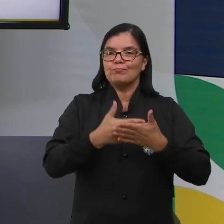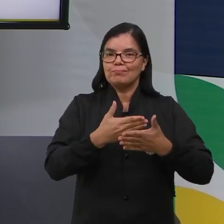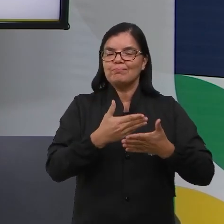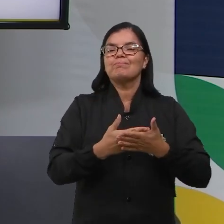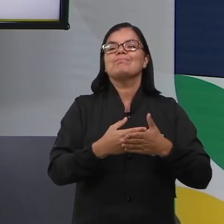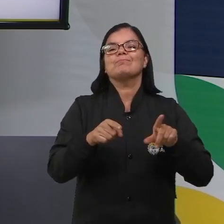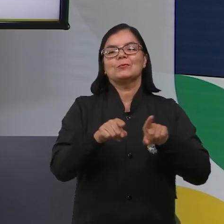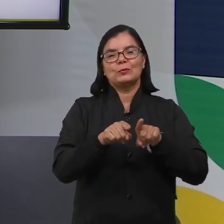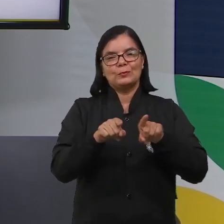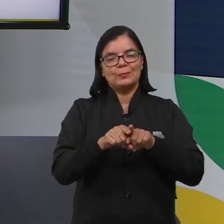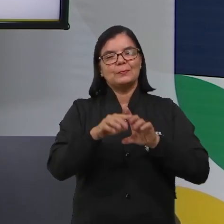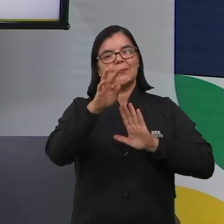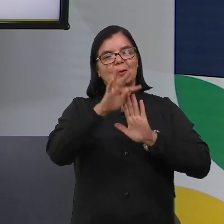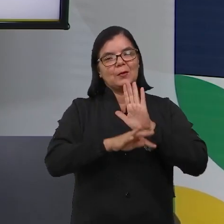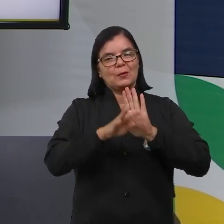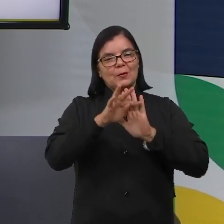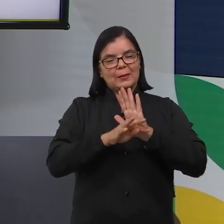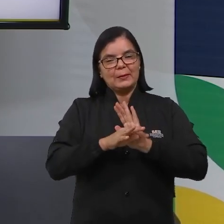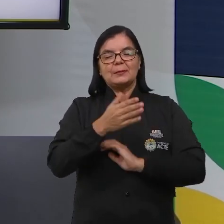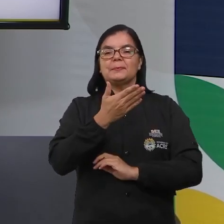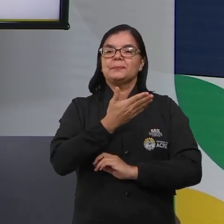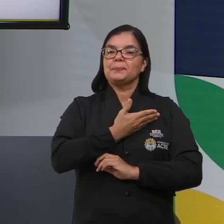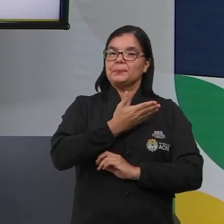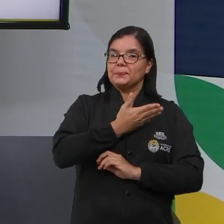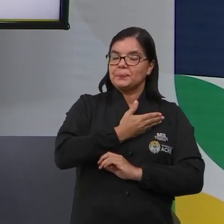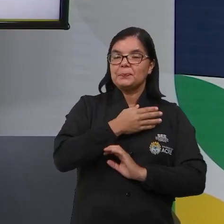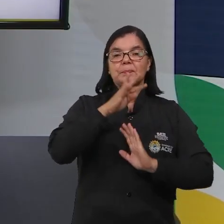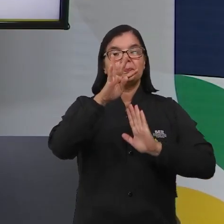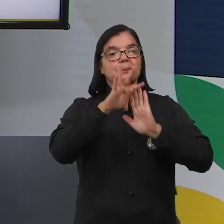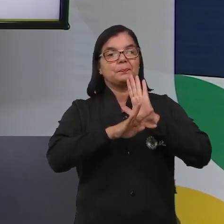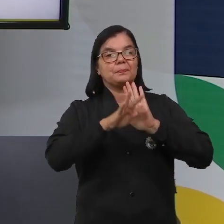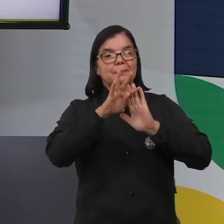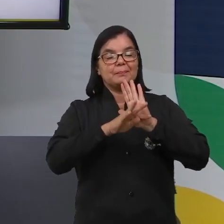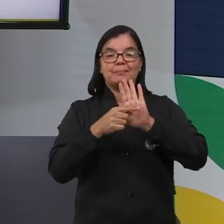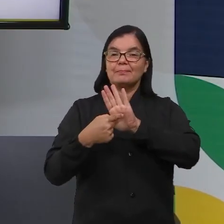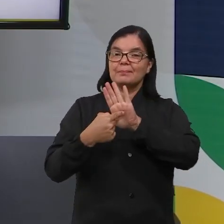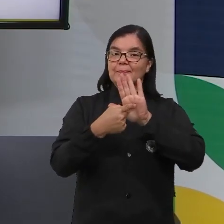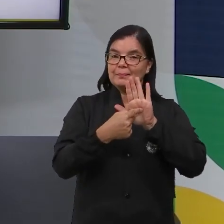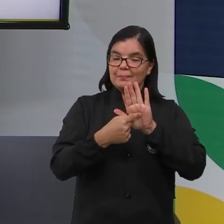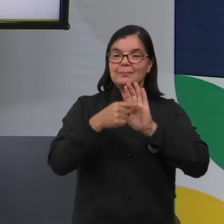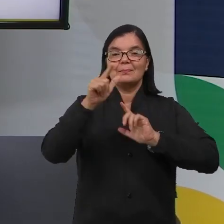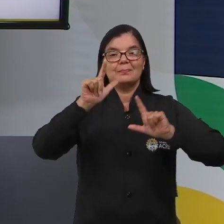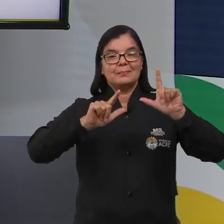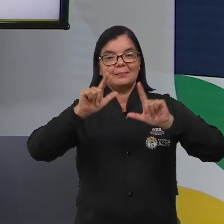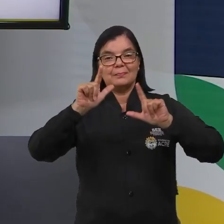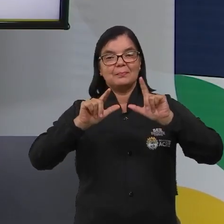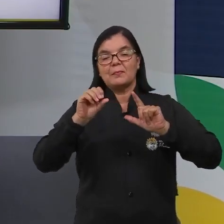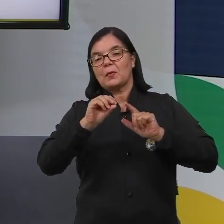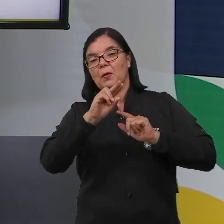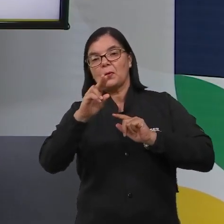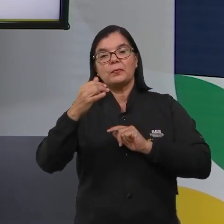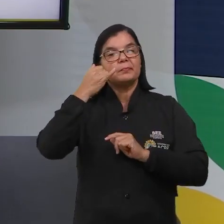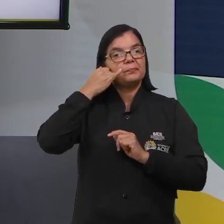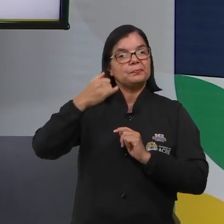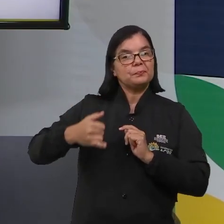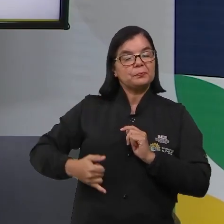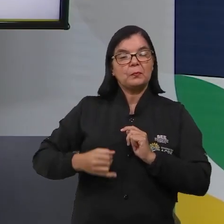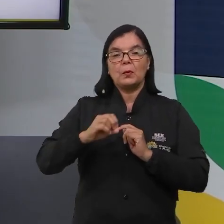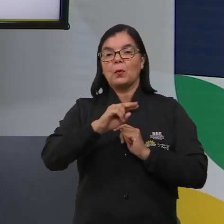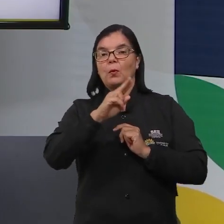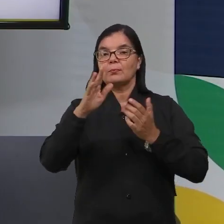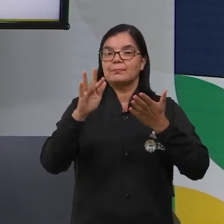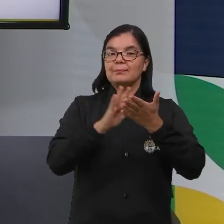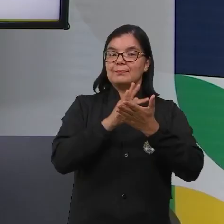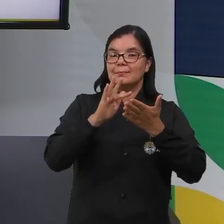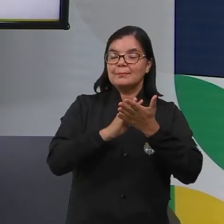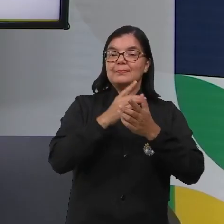meu texto, no texto do meu colega, em um texto ali que aparece na TV ou no meu celular, no meu tablet.